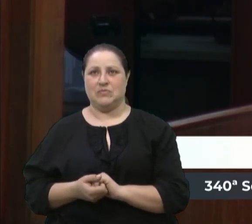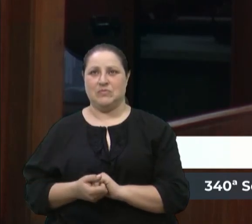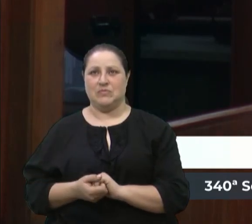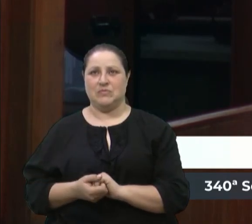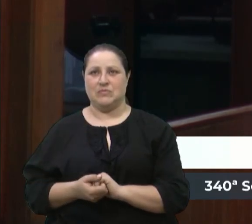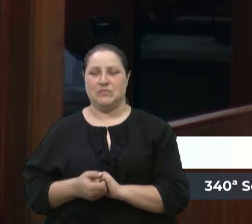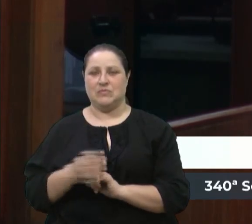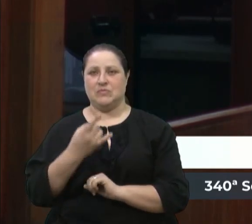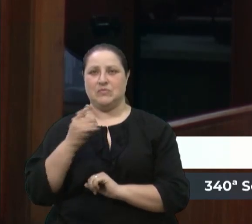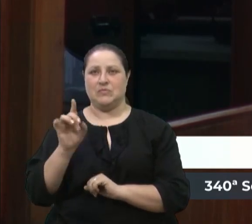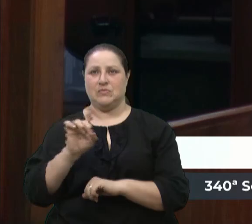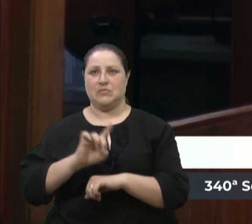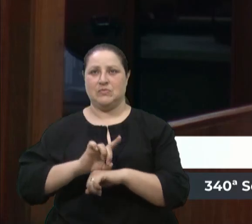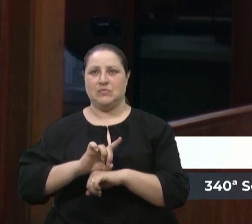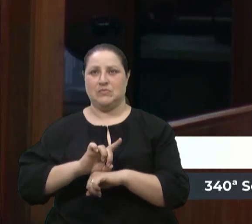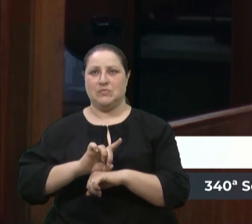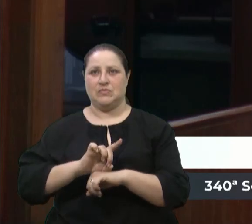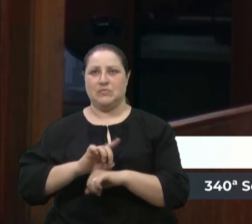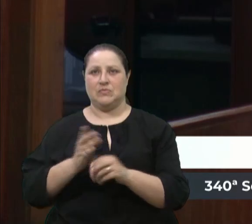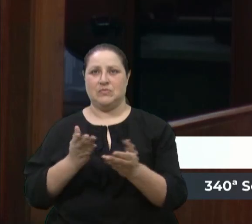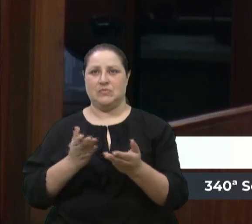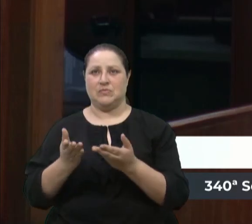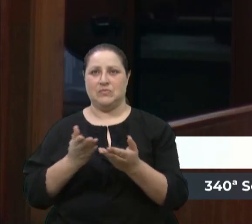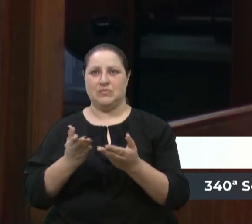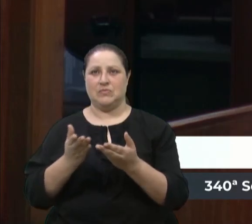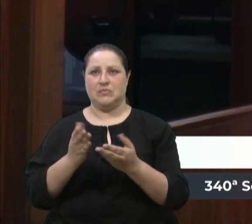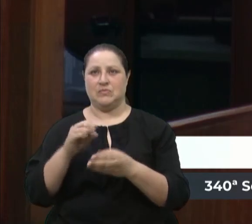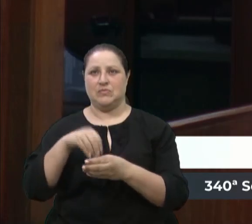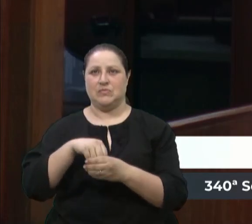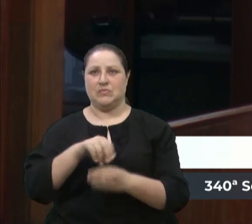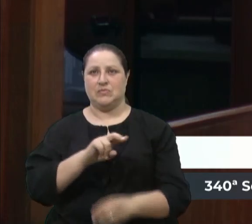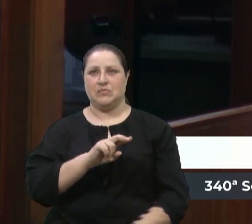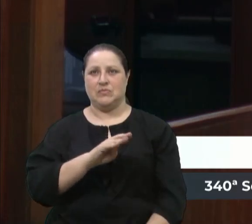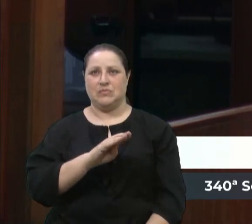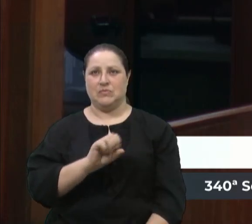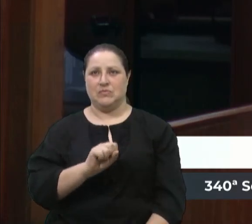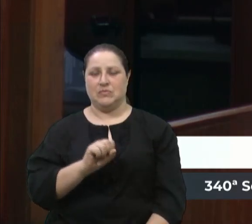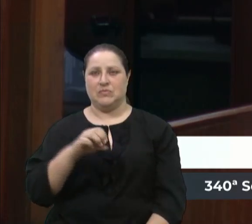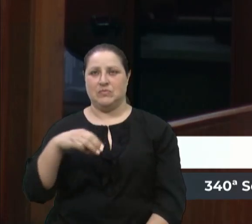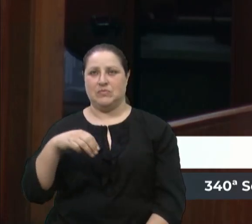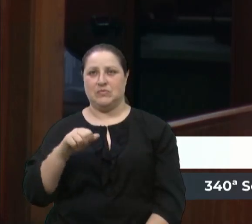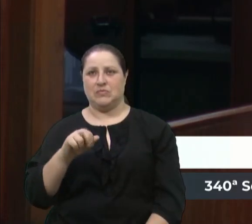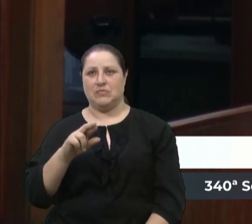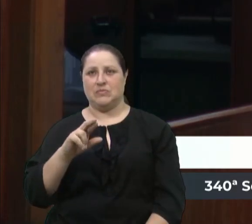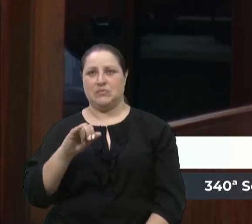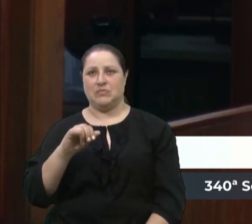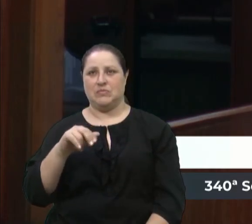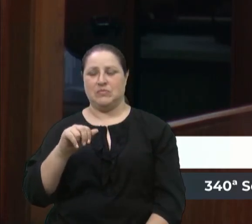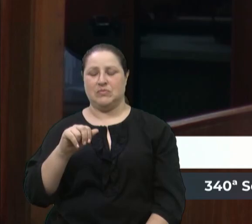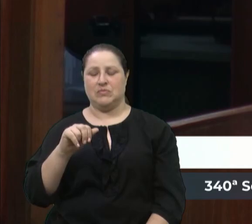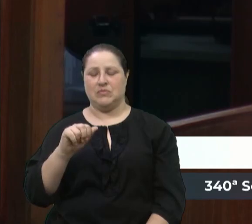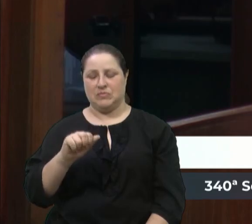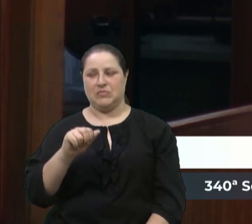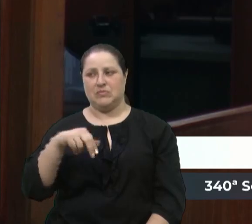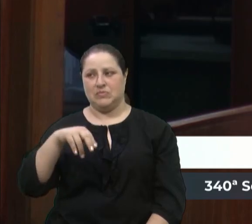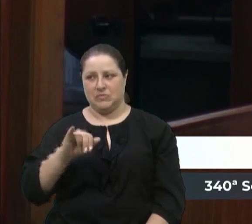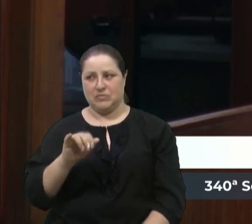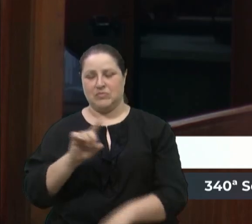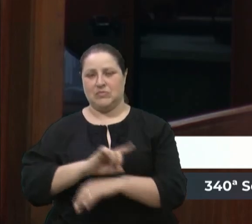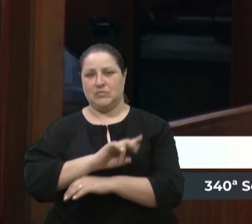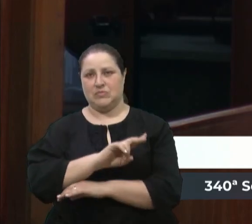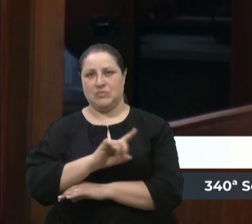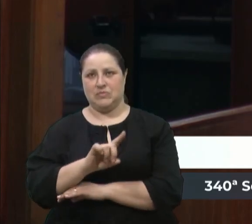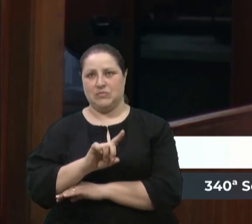o último dia do atendimento na UBS do Mariani vai ser no dia 21/8. Previsão de